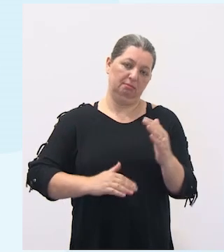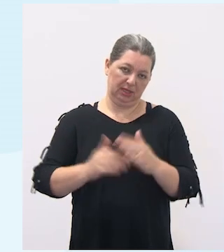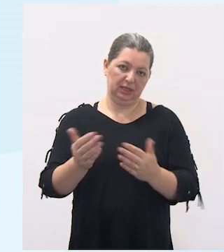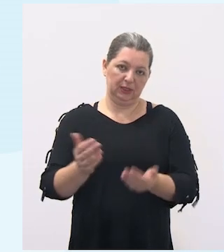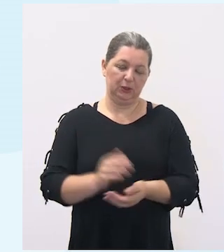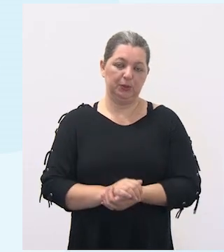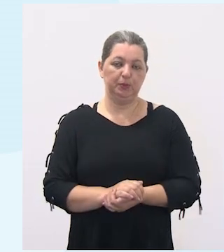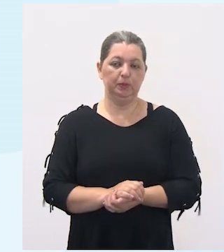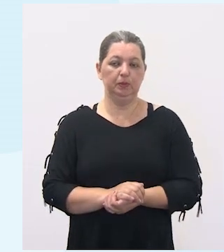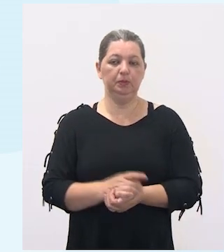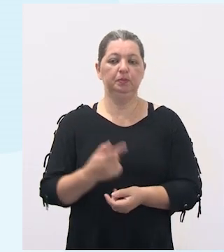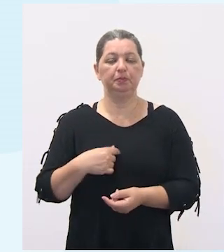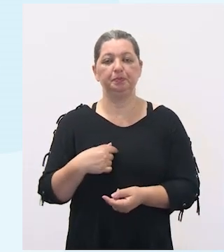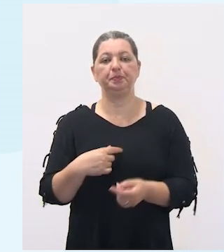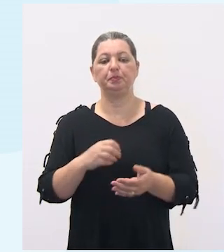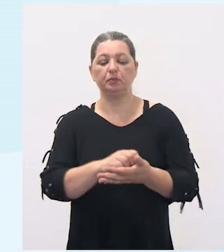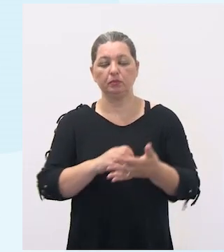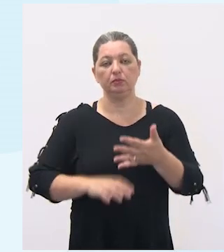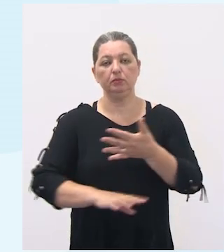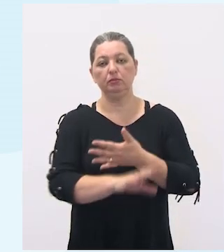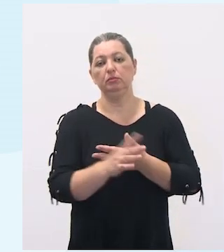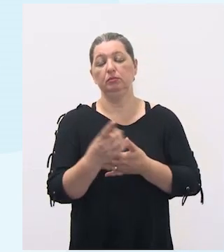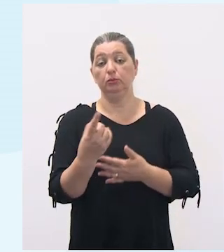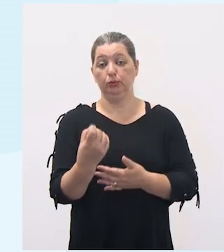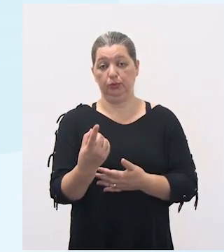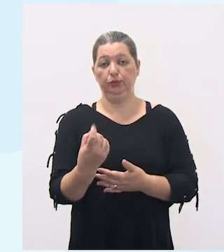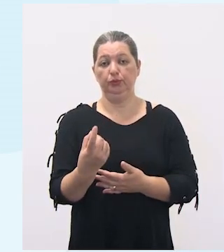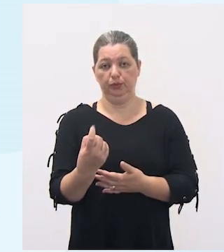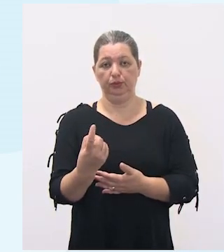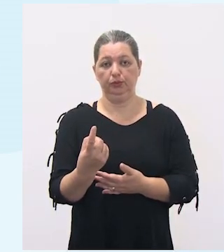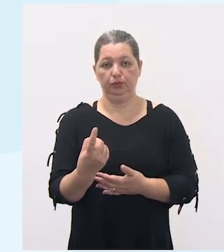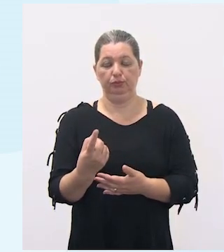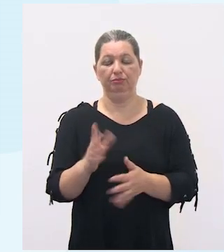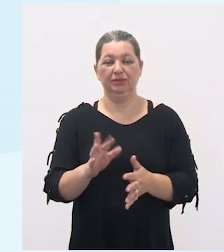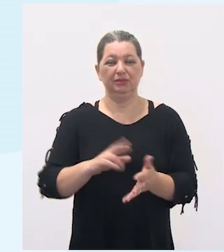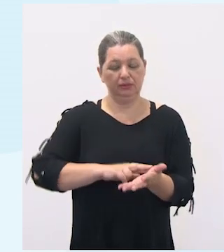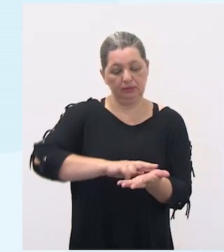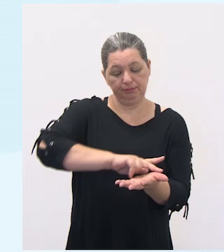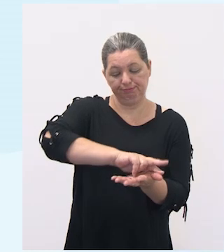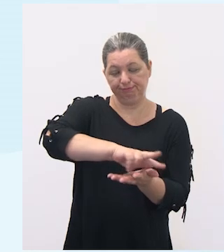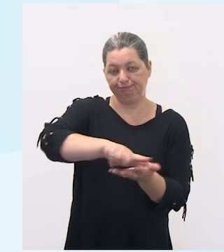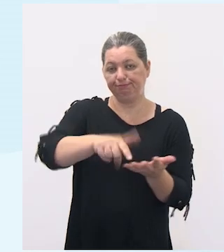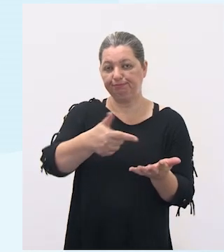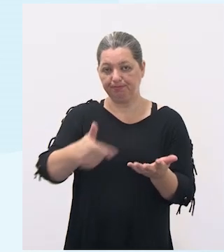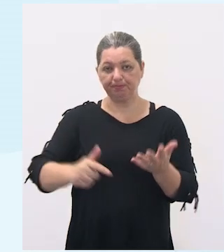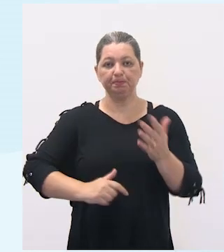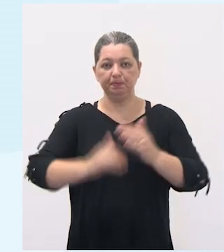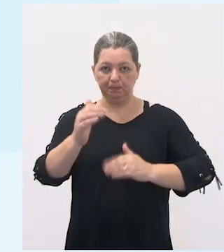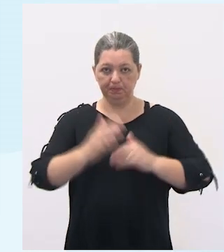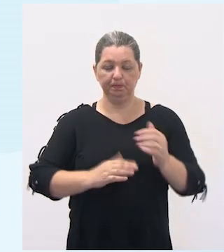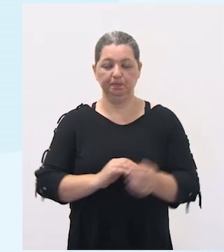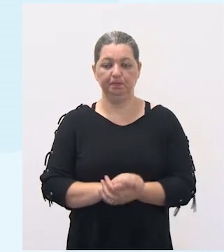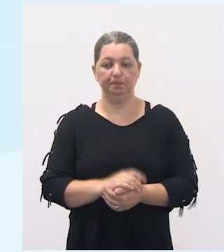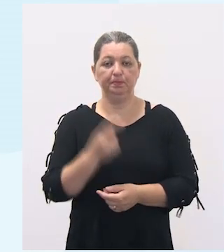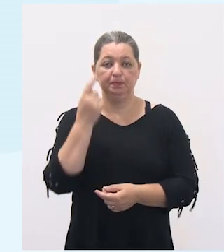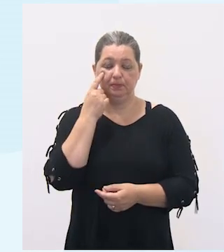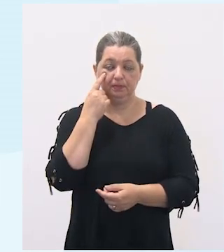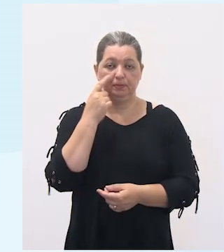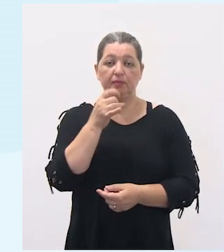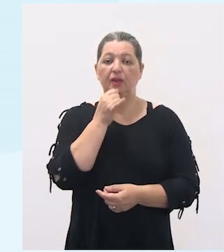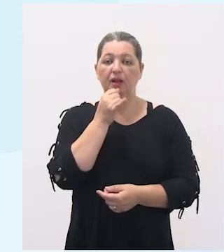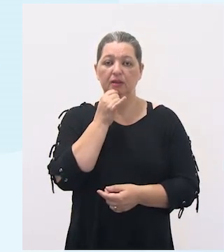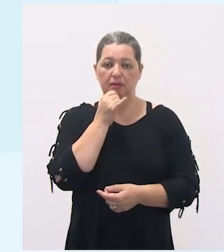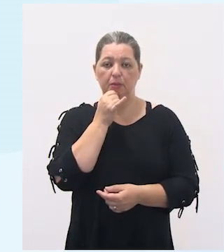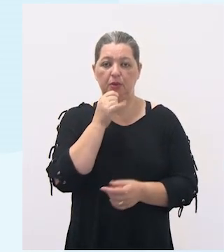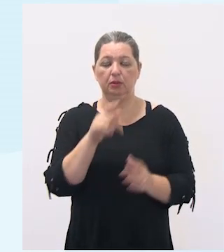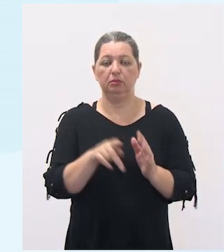habilidade. No meu currículo, uma única habilidade avalia várias outras habilidades. Né? A gente vai verificar isso, por exemplo, aqui